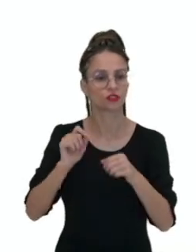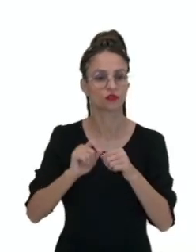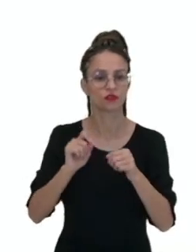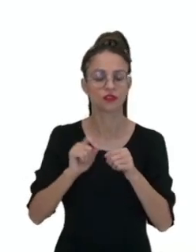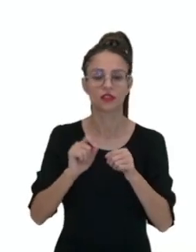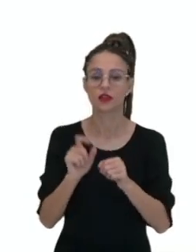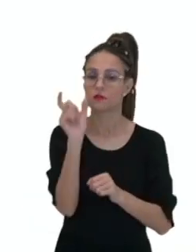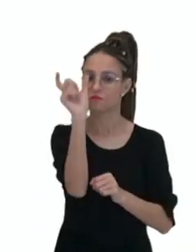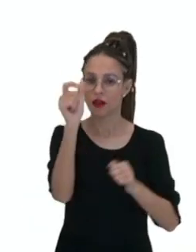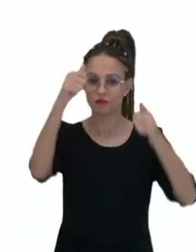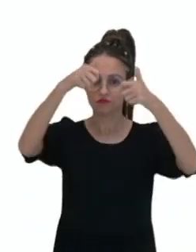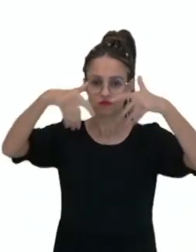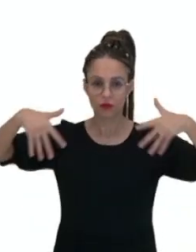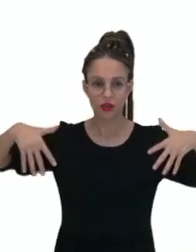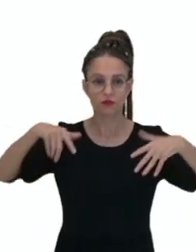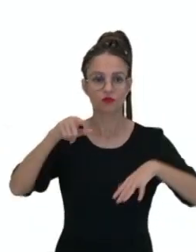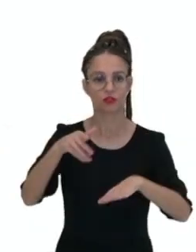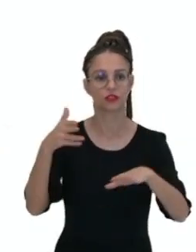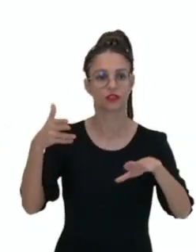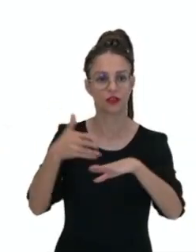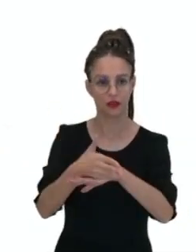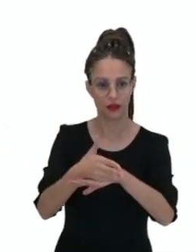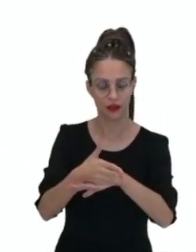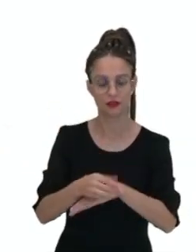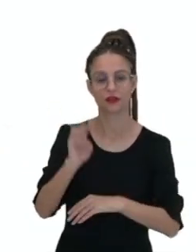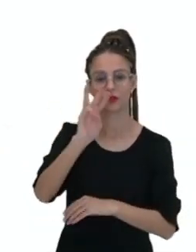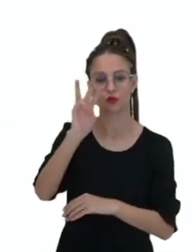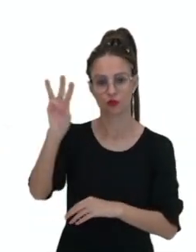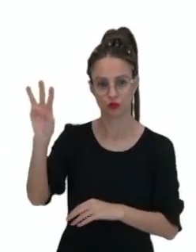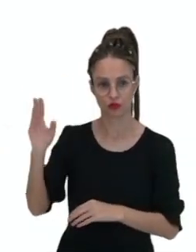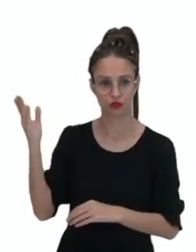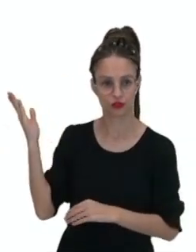mapa, né? Acesse o